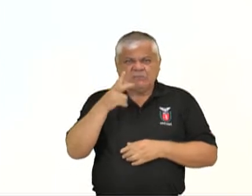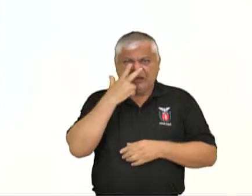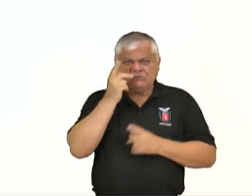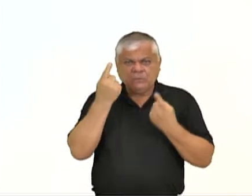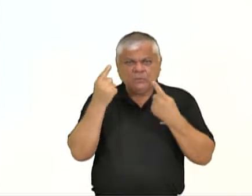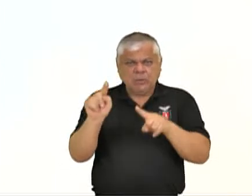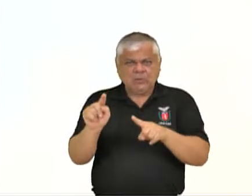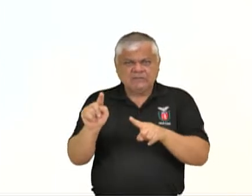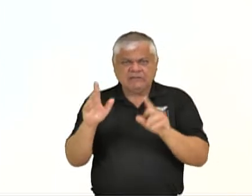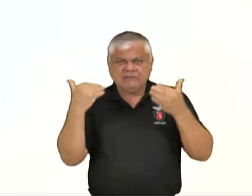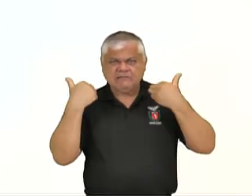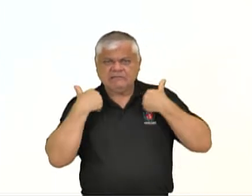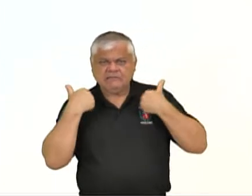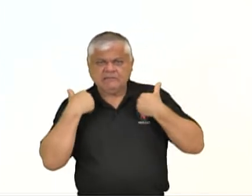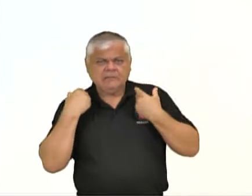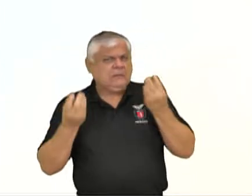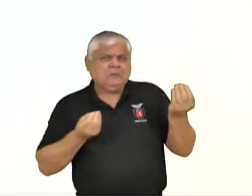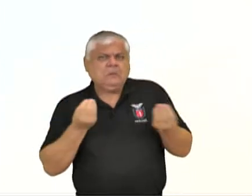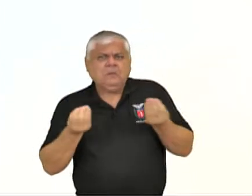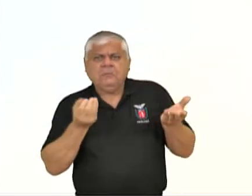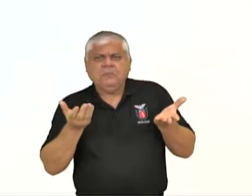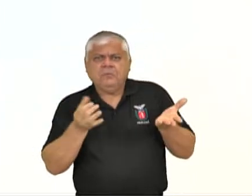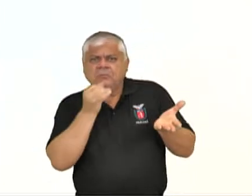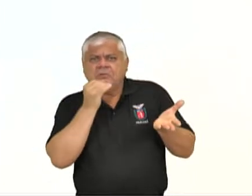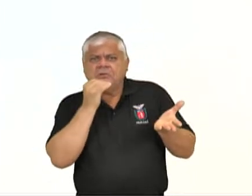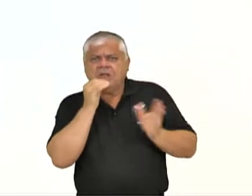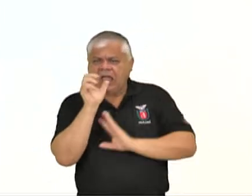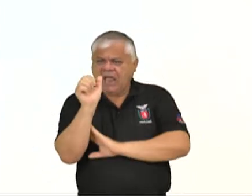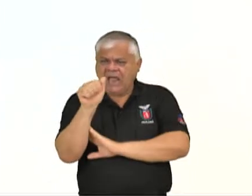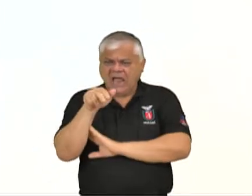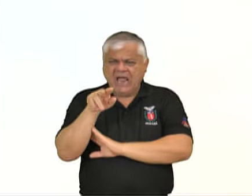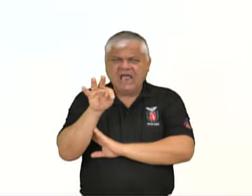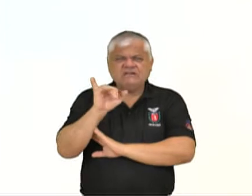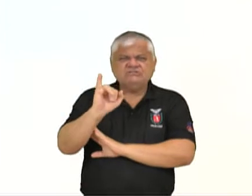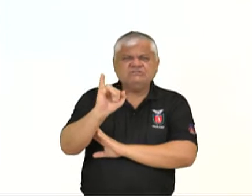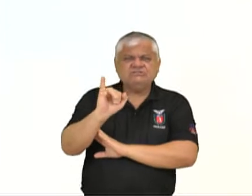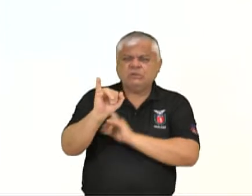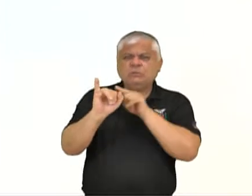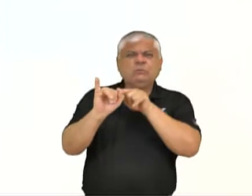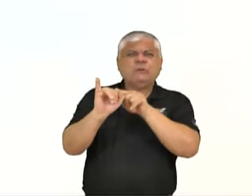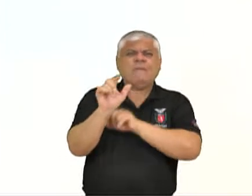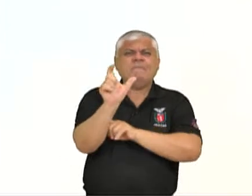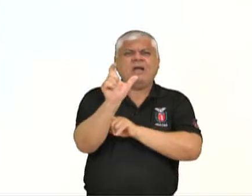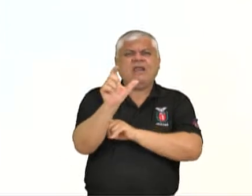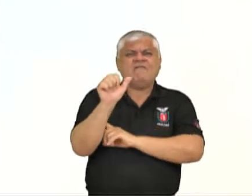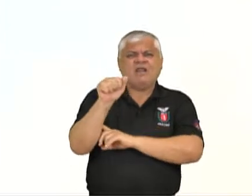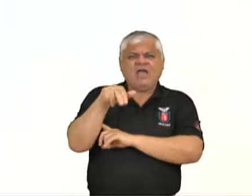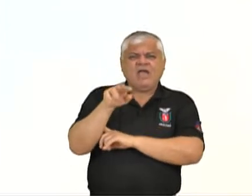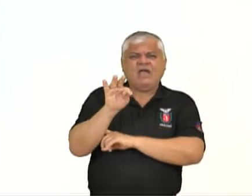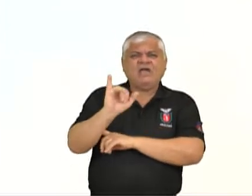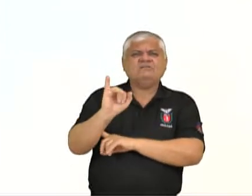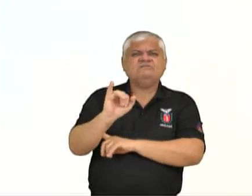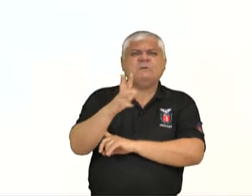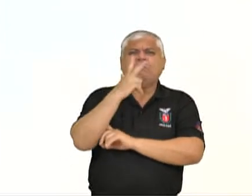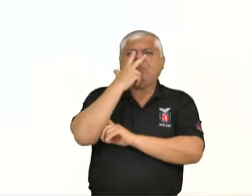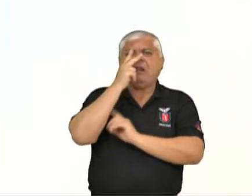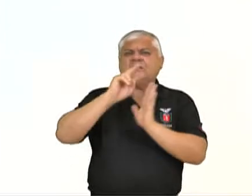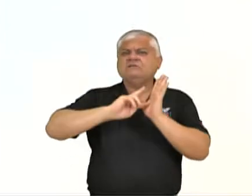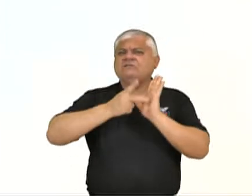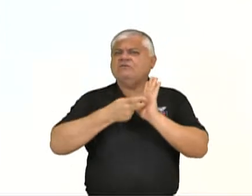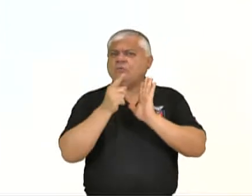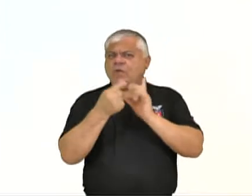sobre ginástica. Então, como que nós colocamos esse anti na frente? O que, que significa? Anti, eu não estou